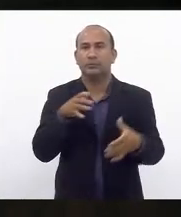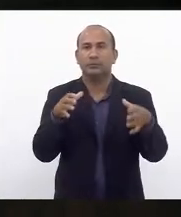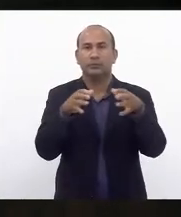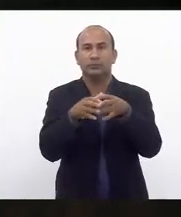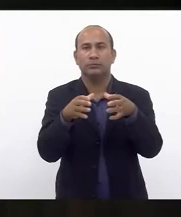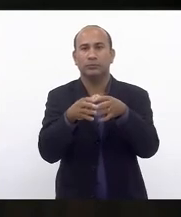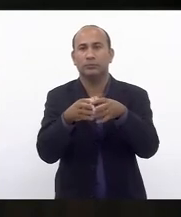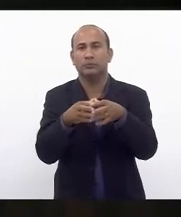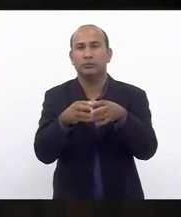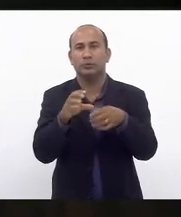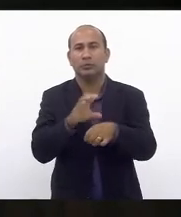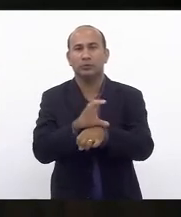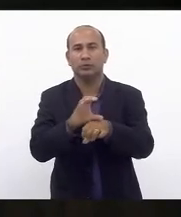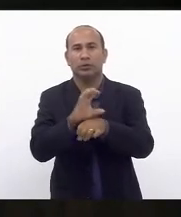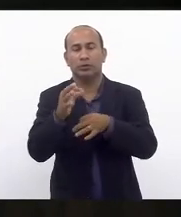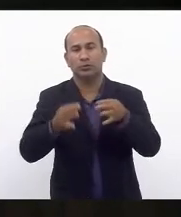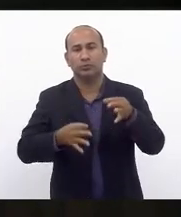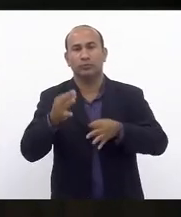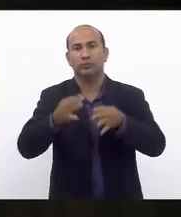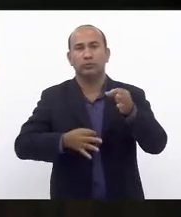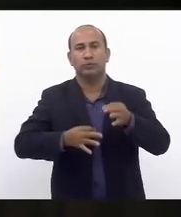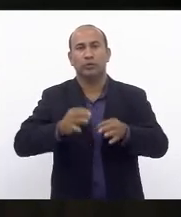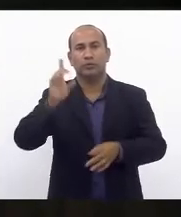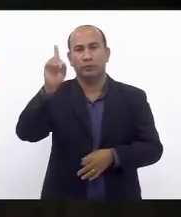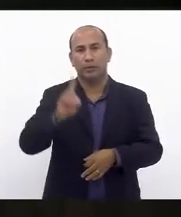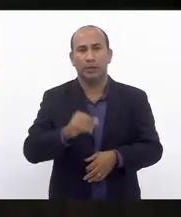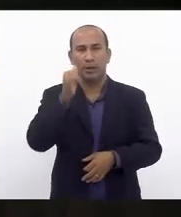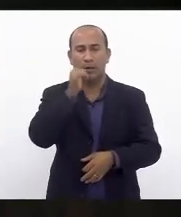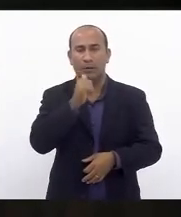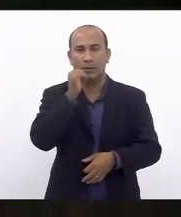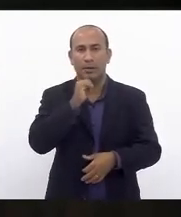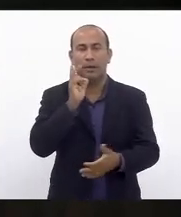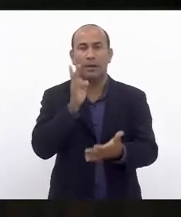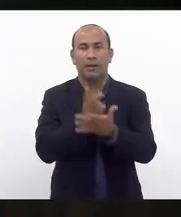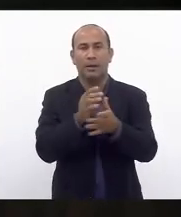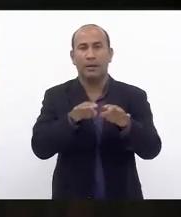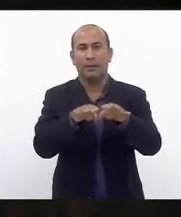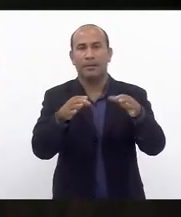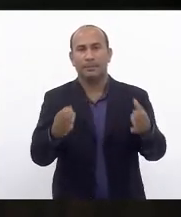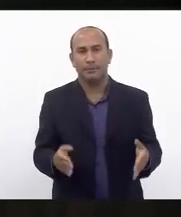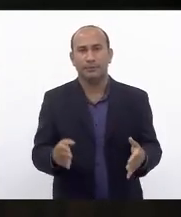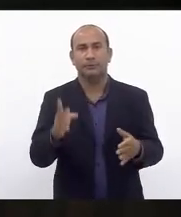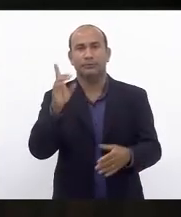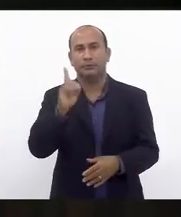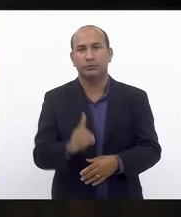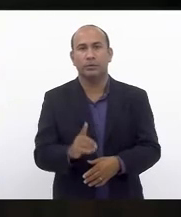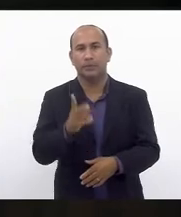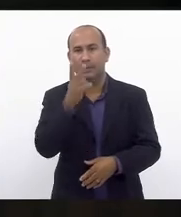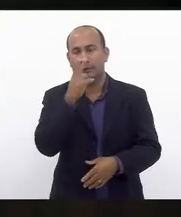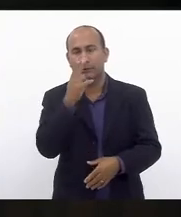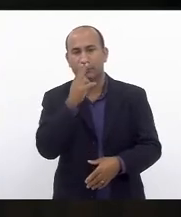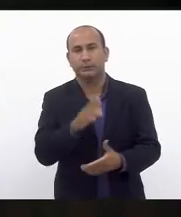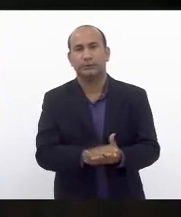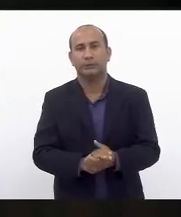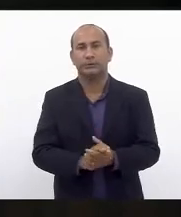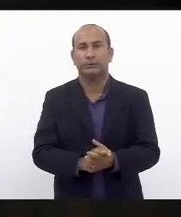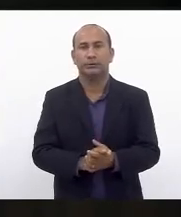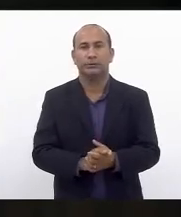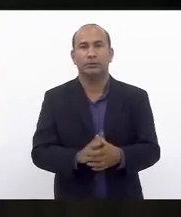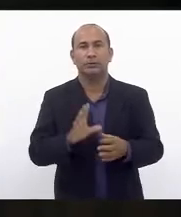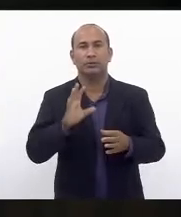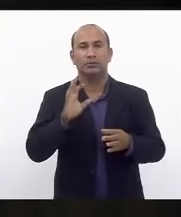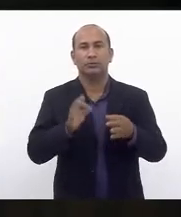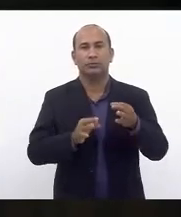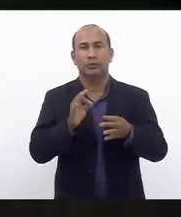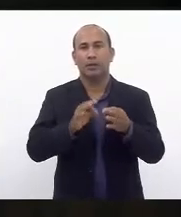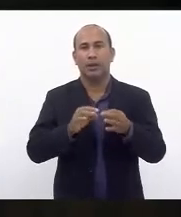de Constituição e Justiça, de Defesa dos Direitos das Mulheres e da Mesa Diretora. Para emitir parecer pela Comissão de Constituição e Justiça,